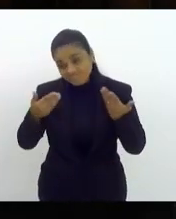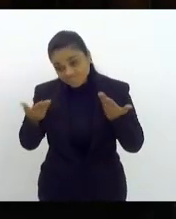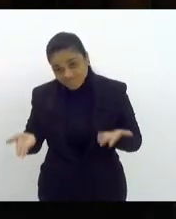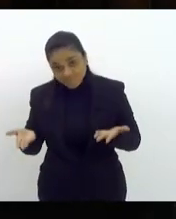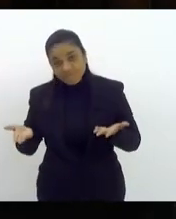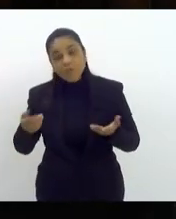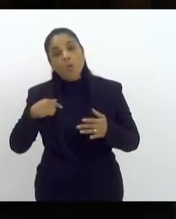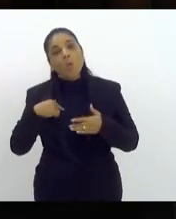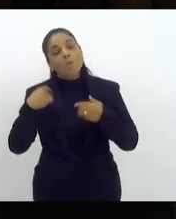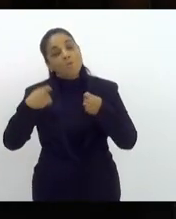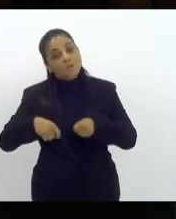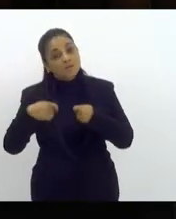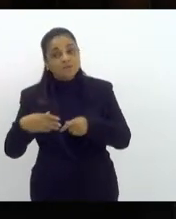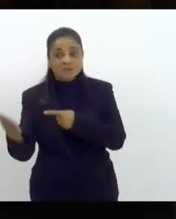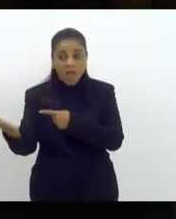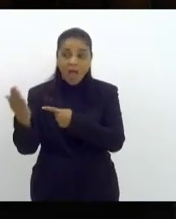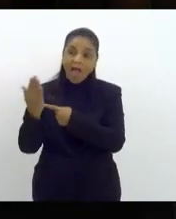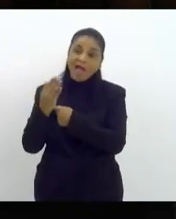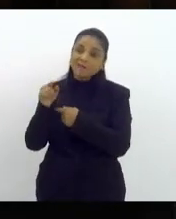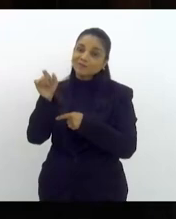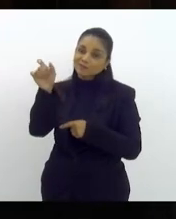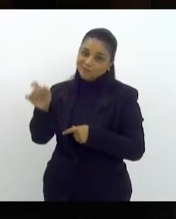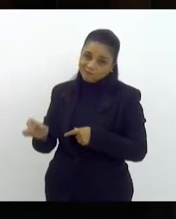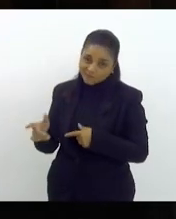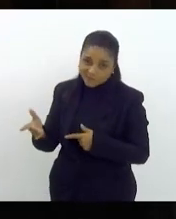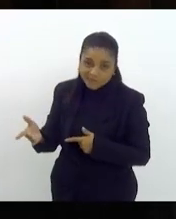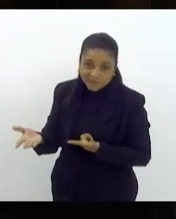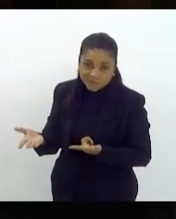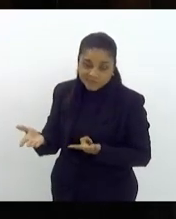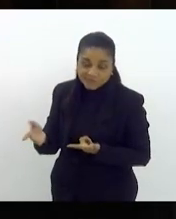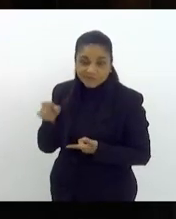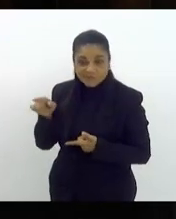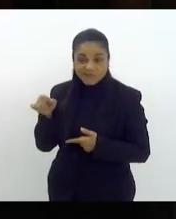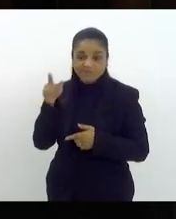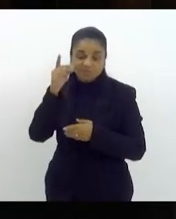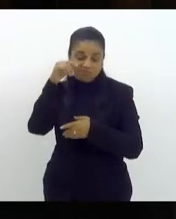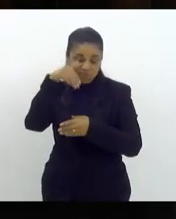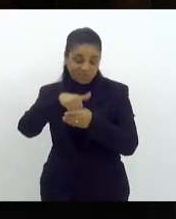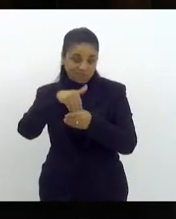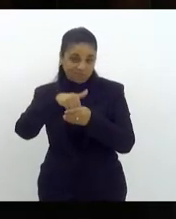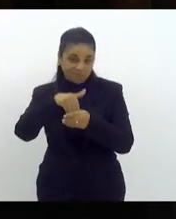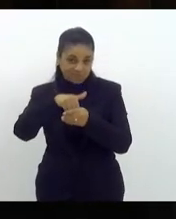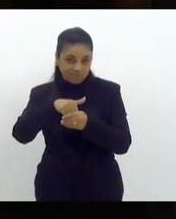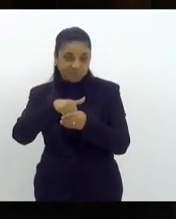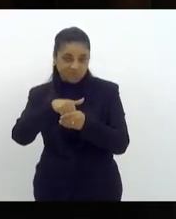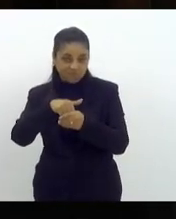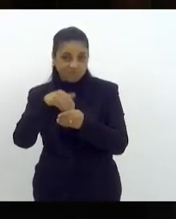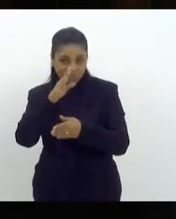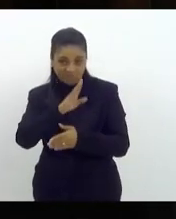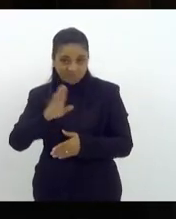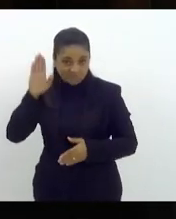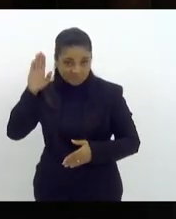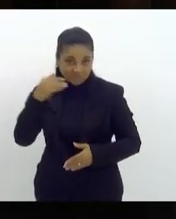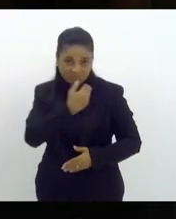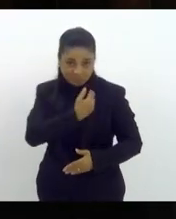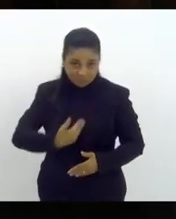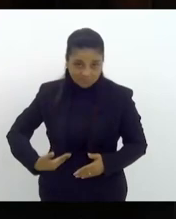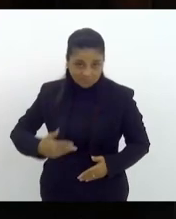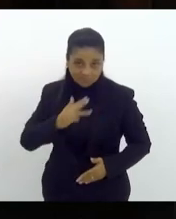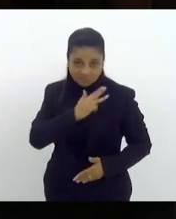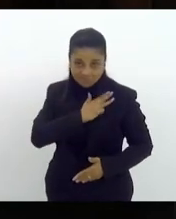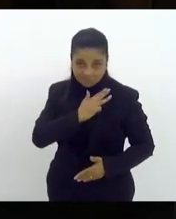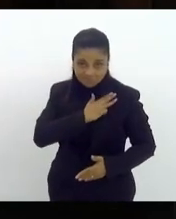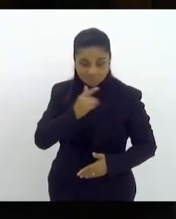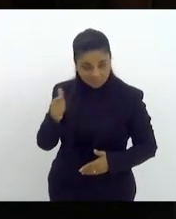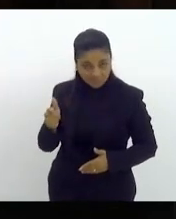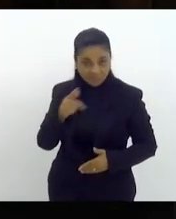da ajuda de vocês que já que vocês colocaram esse presidente agora nada mais legítimo do